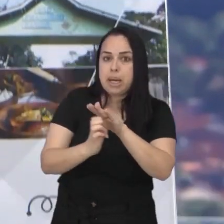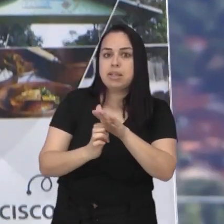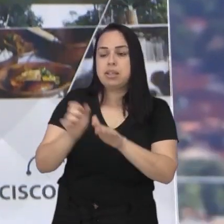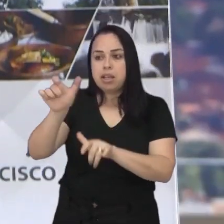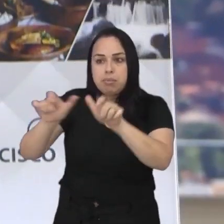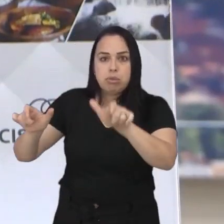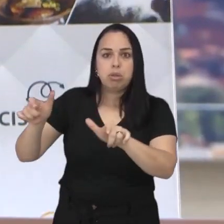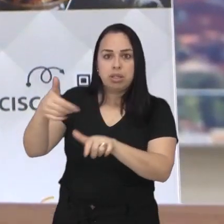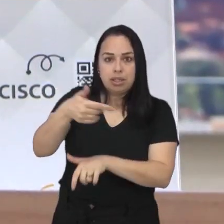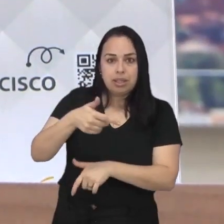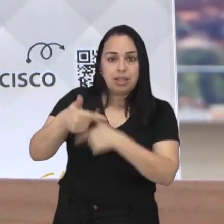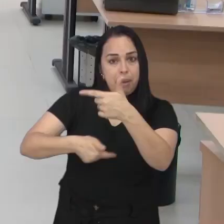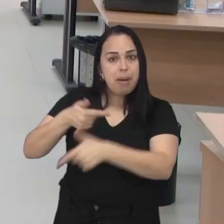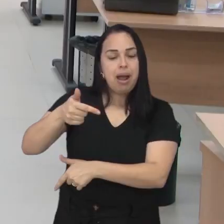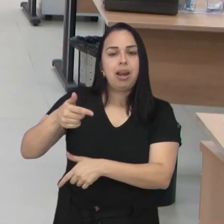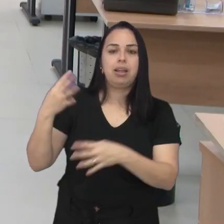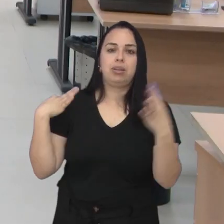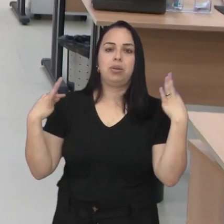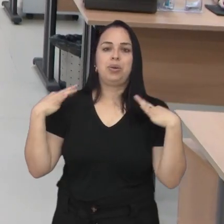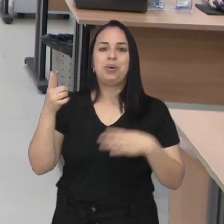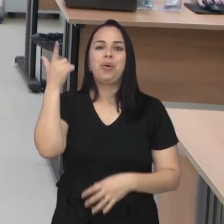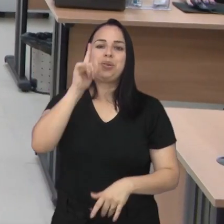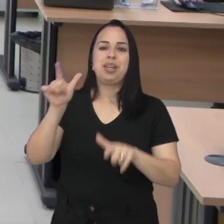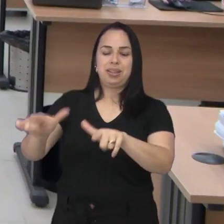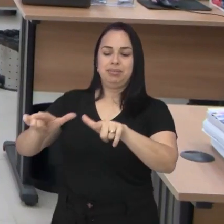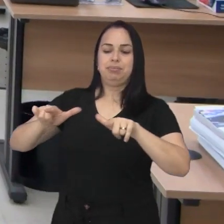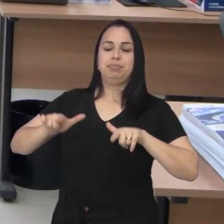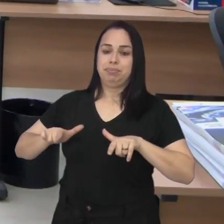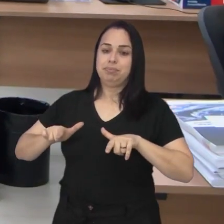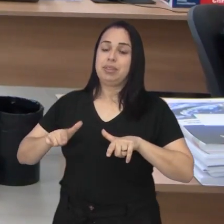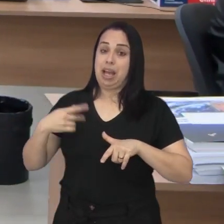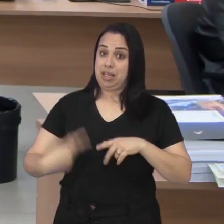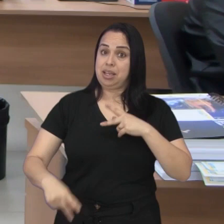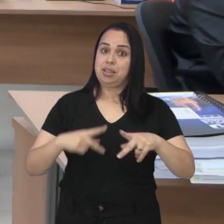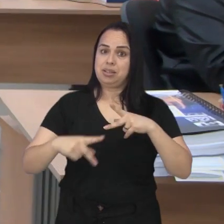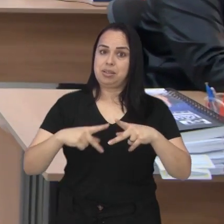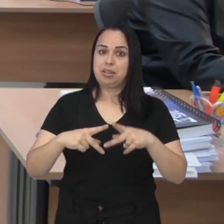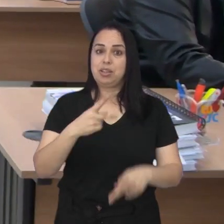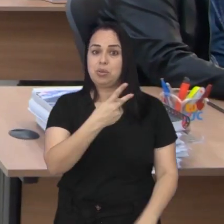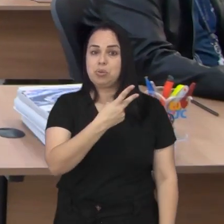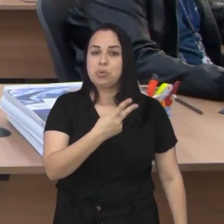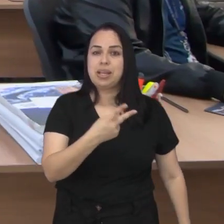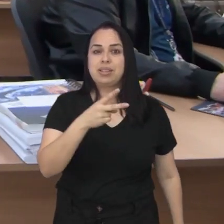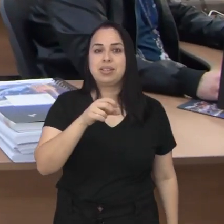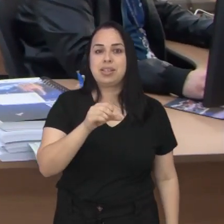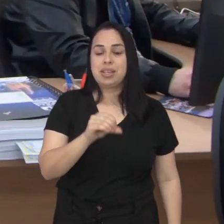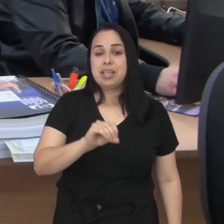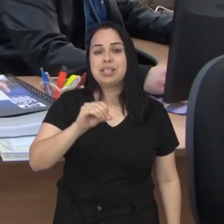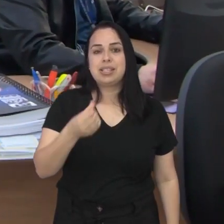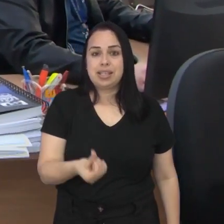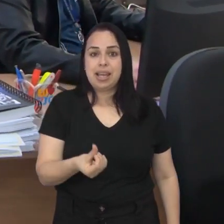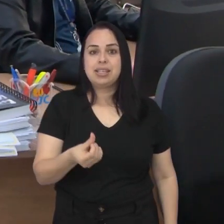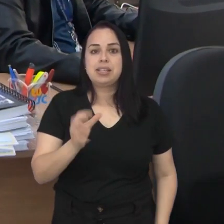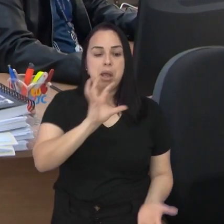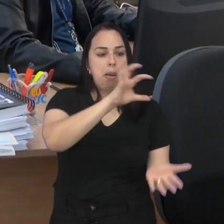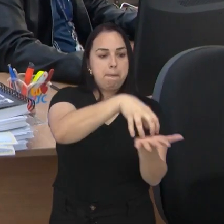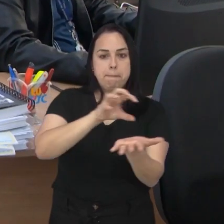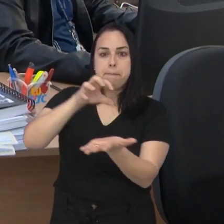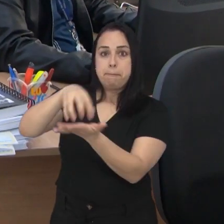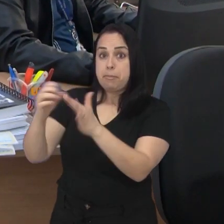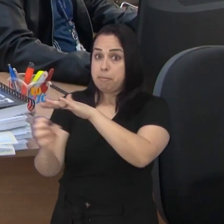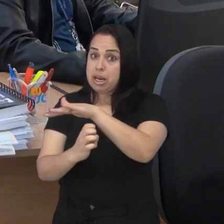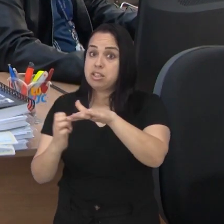empresas e prestadores de serviços recebem o certificado. Atualmente, São José tem 206 agências de